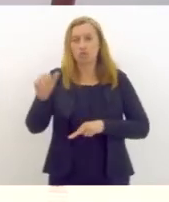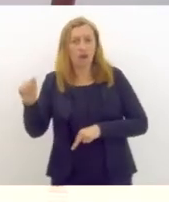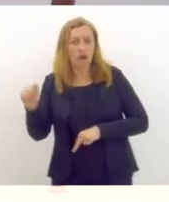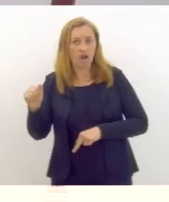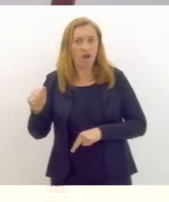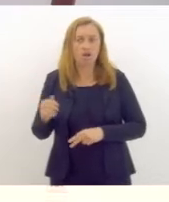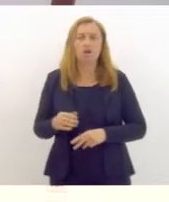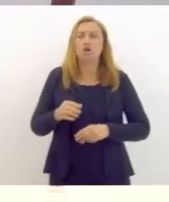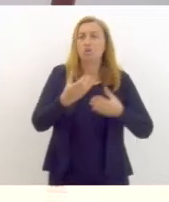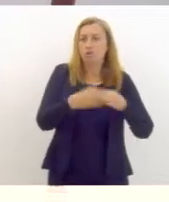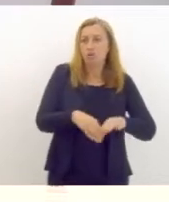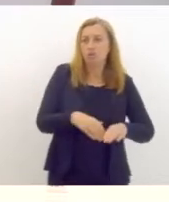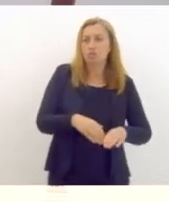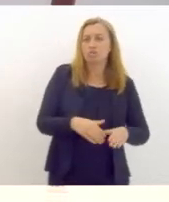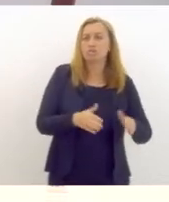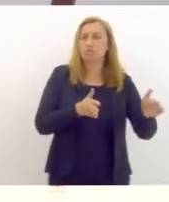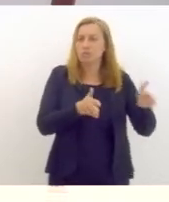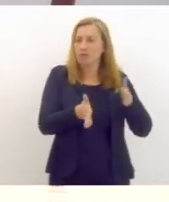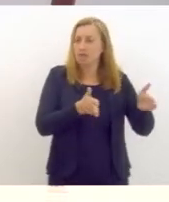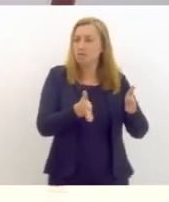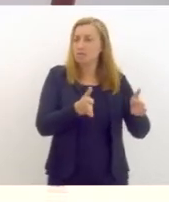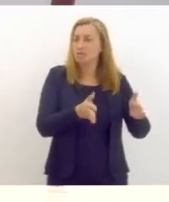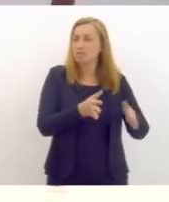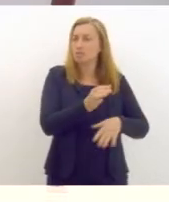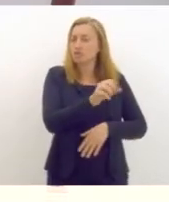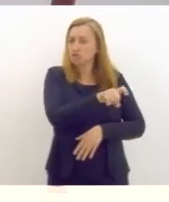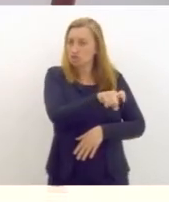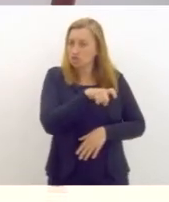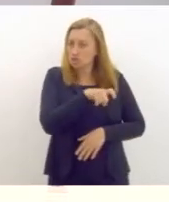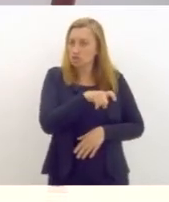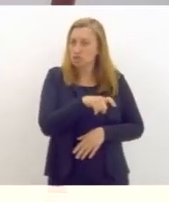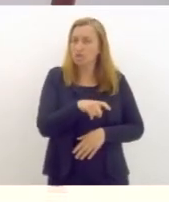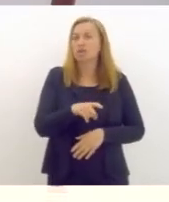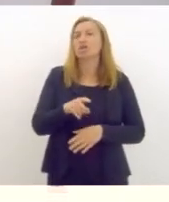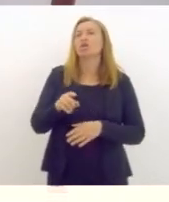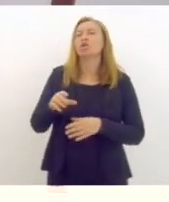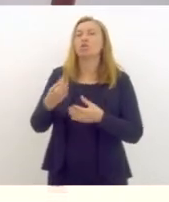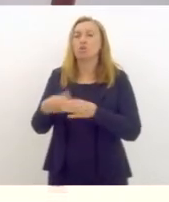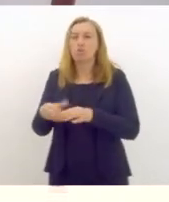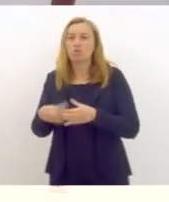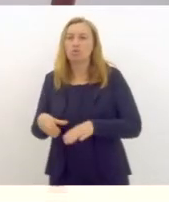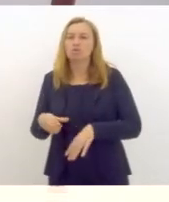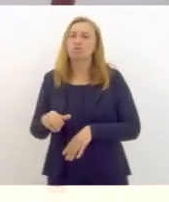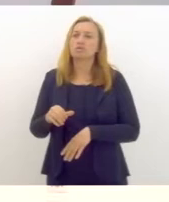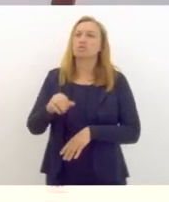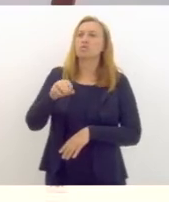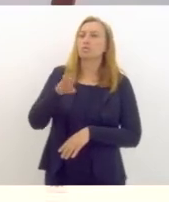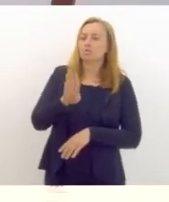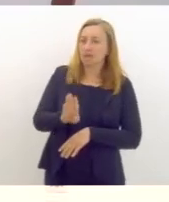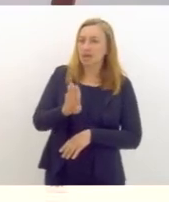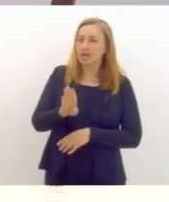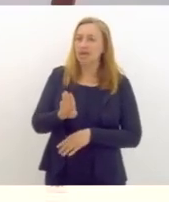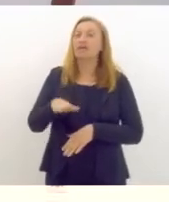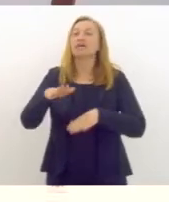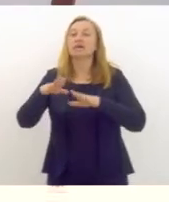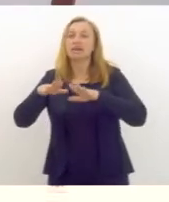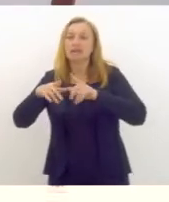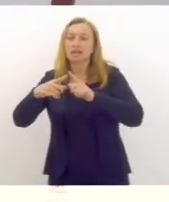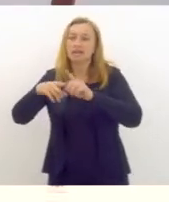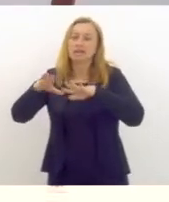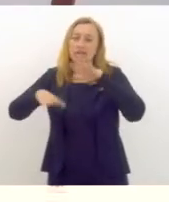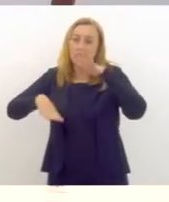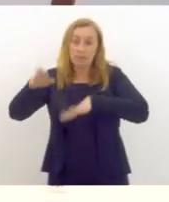concurso tal o prazo é tal concurso tal Depende de um parecer não sei das quantas de qualquer órgão Beleza a gente corre atrás